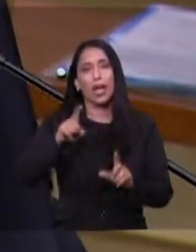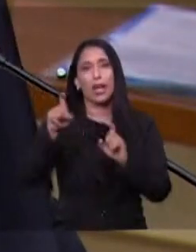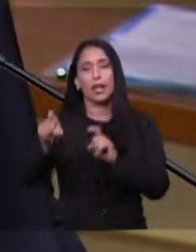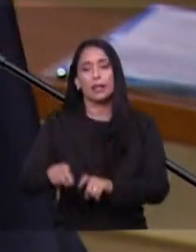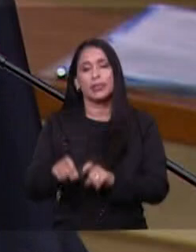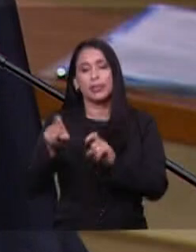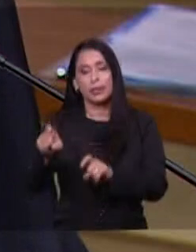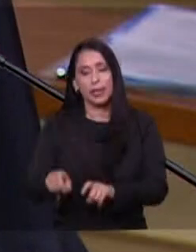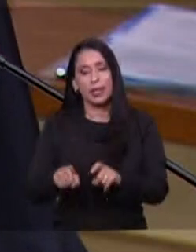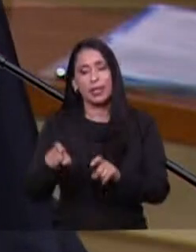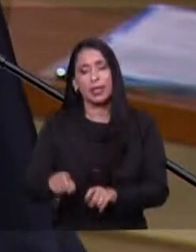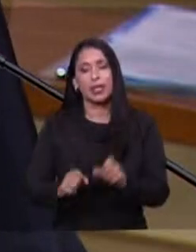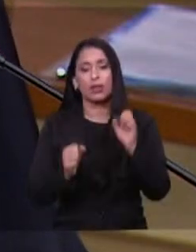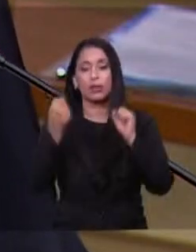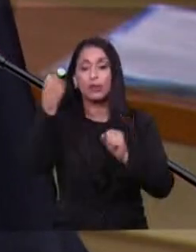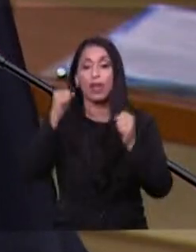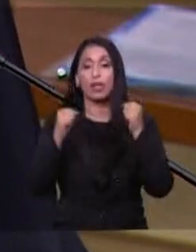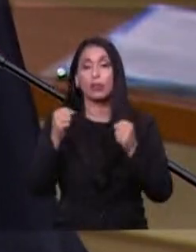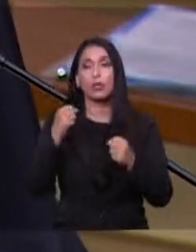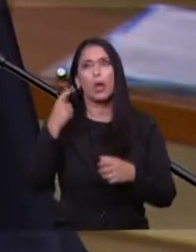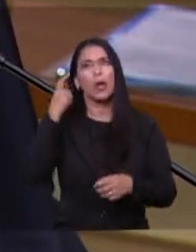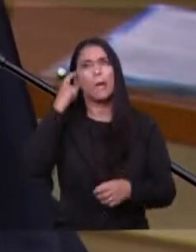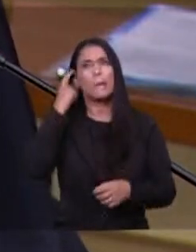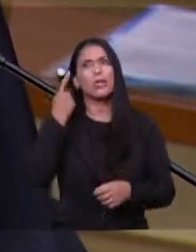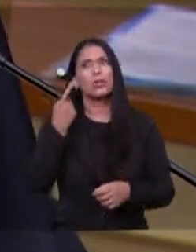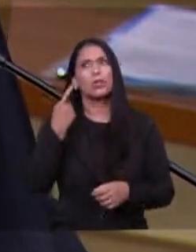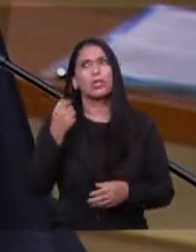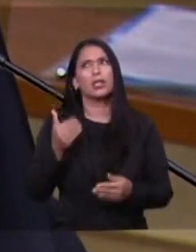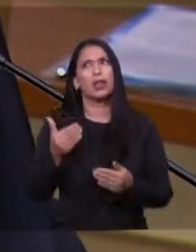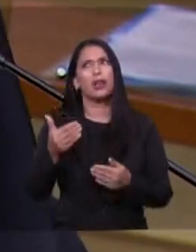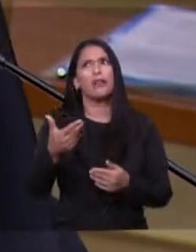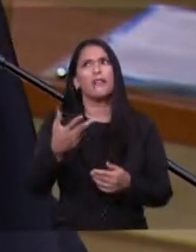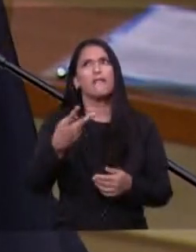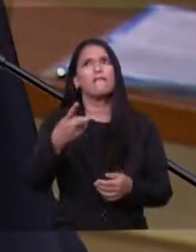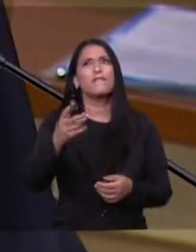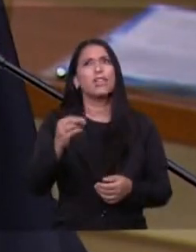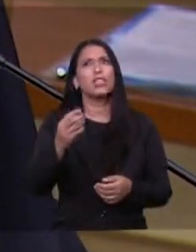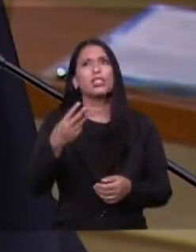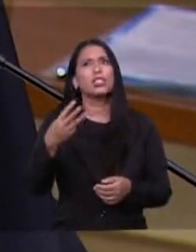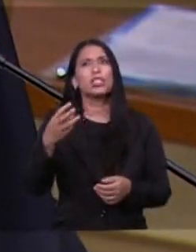ou seja, a minha preocupação é que daqui a 20, 30 anos, no momento em que